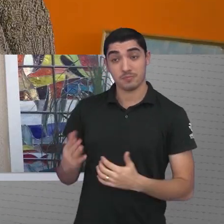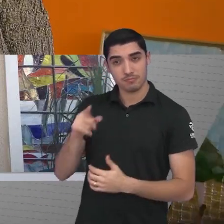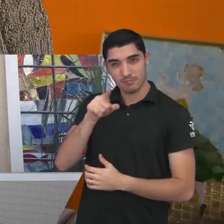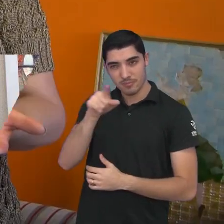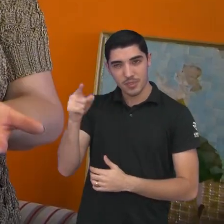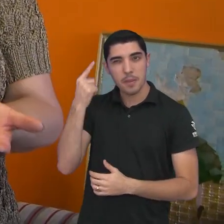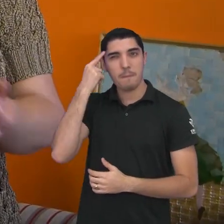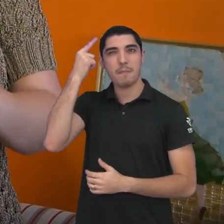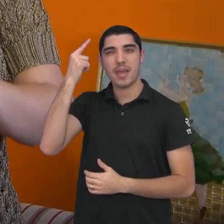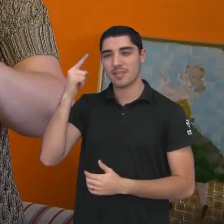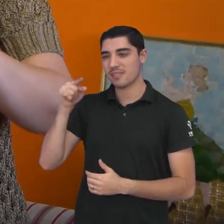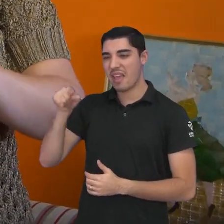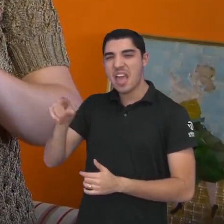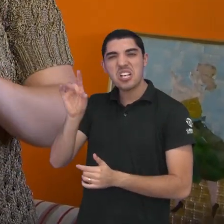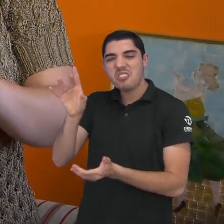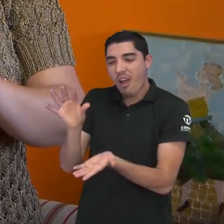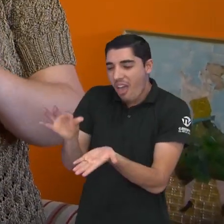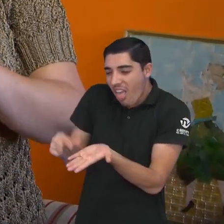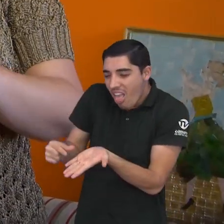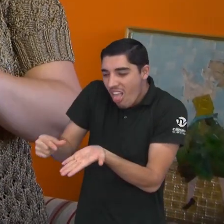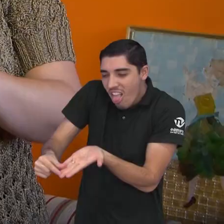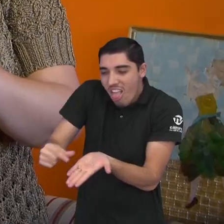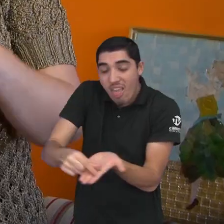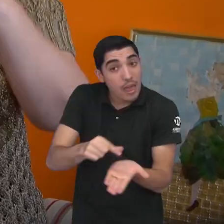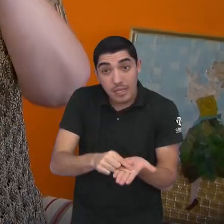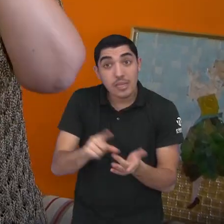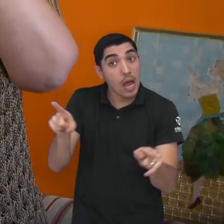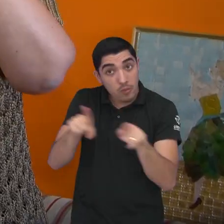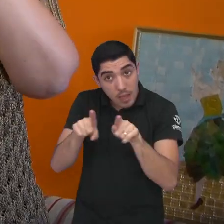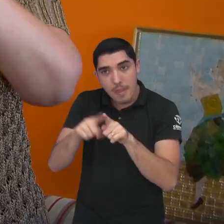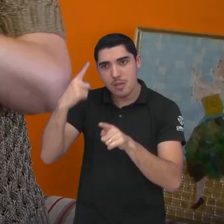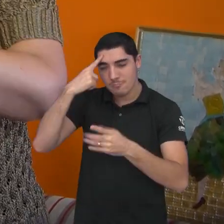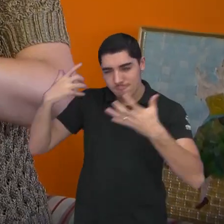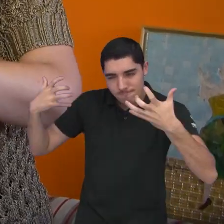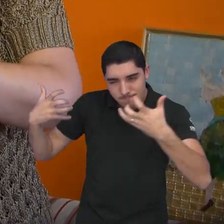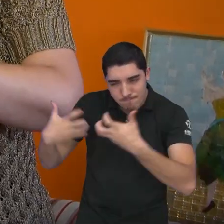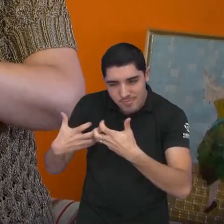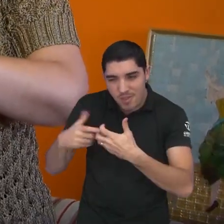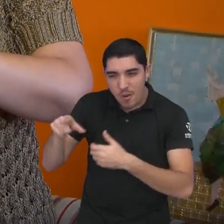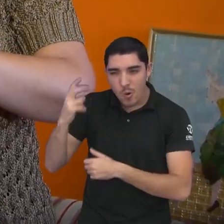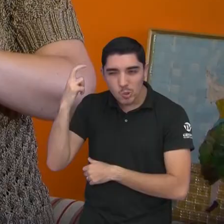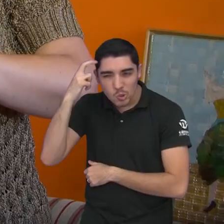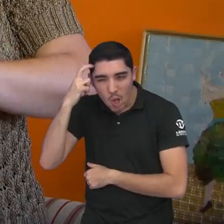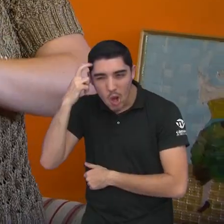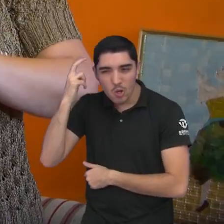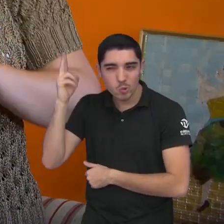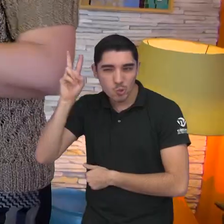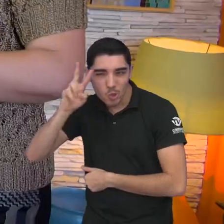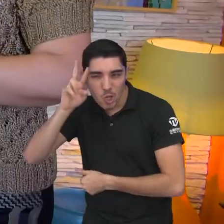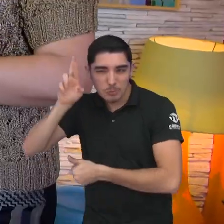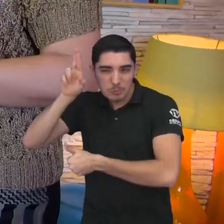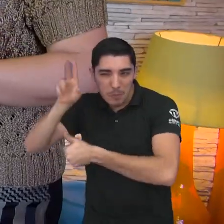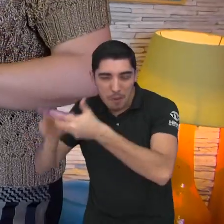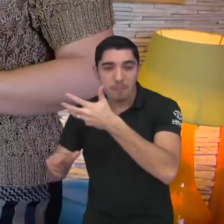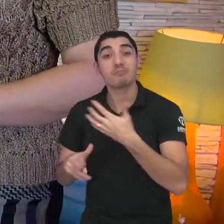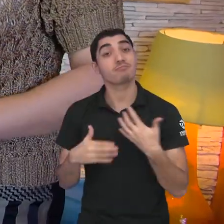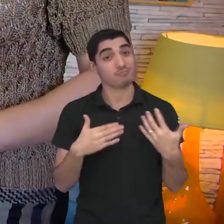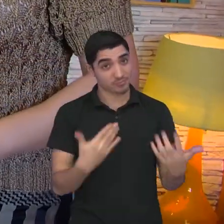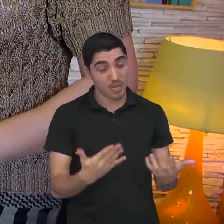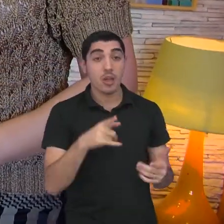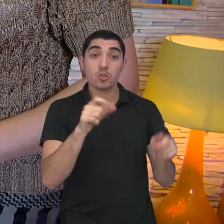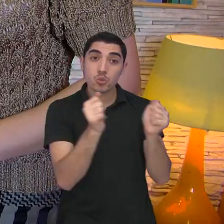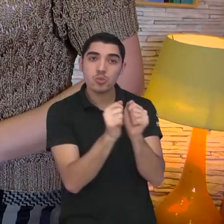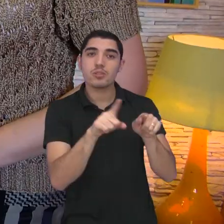para você que pensou aí que mosaico é só juntar pecinha, não é não, tem que juntar o tico e o teco no cérebro também, né? Você fazer muita coisa assim, de